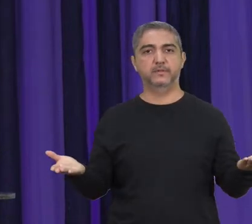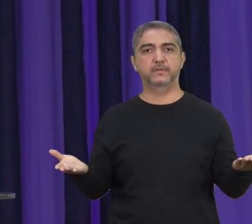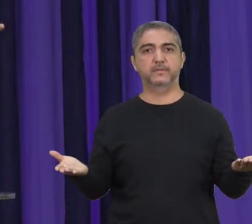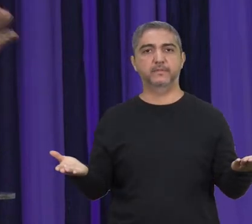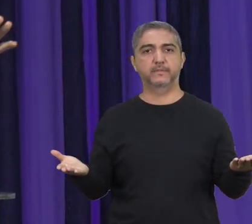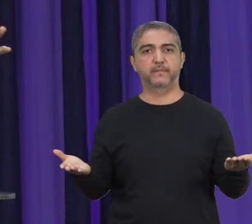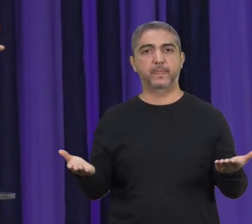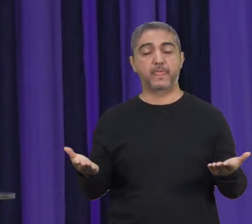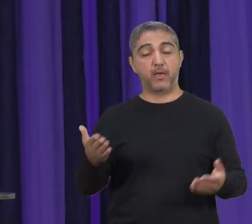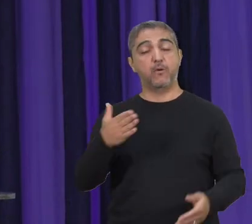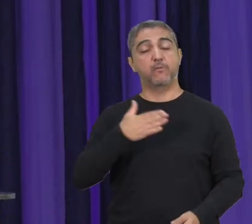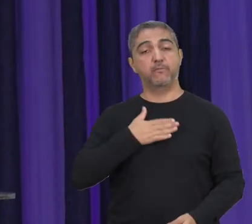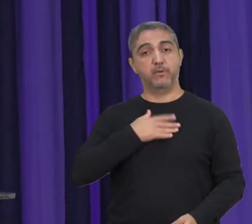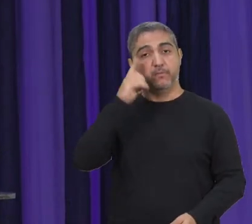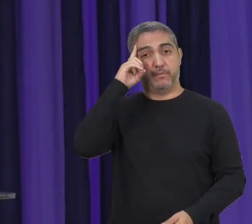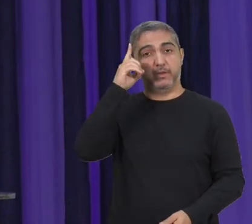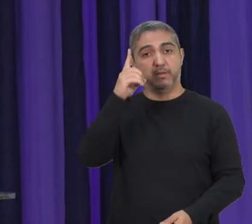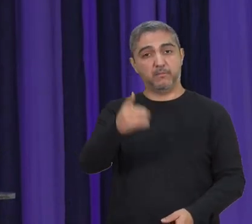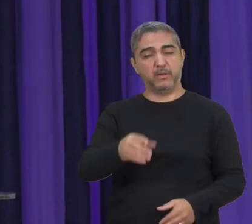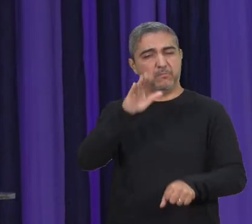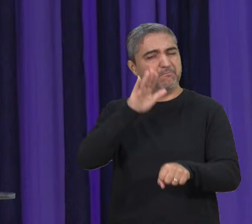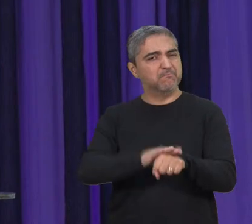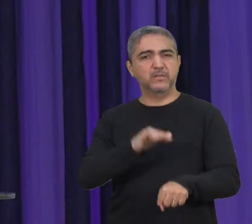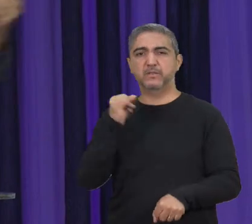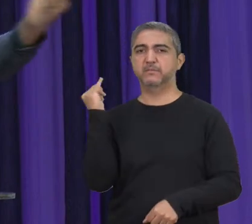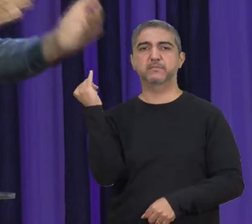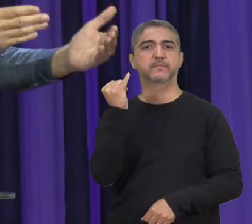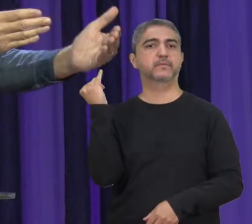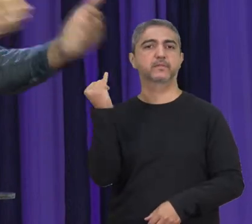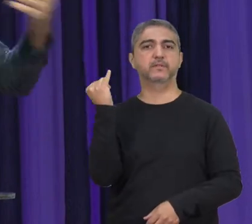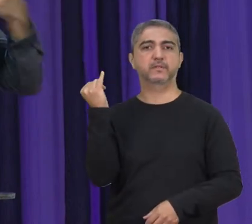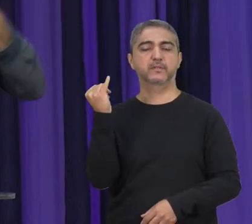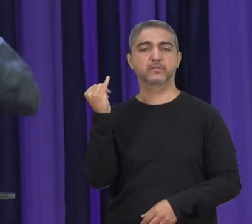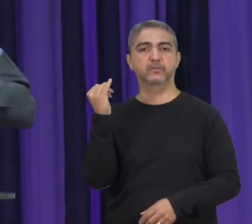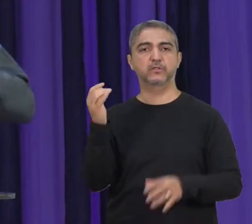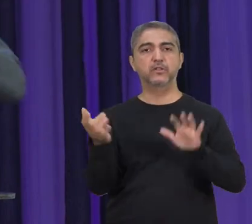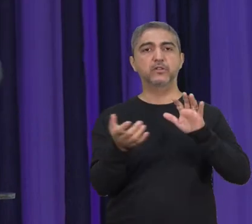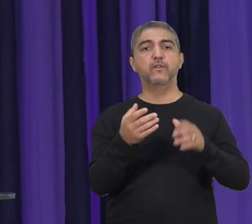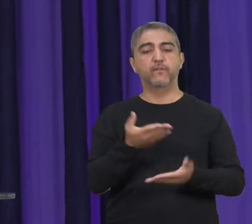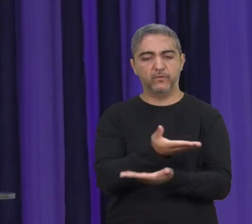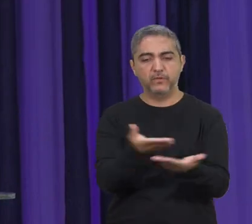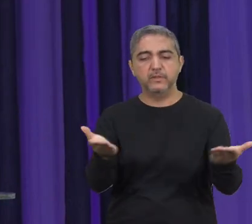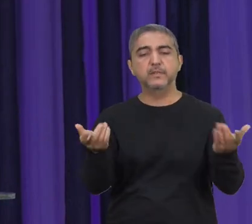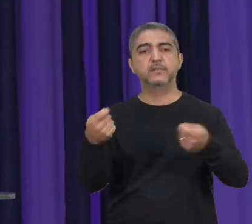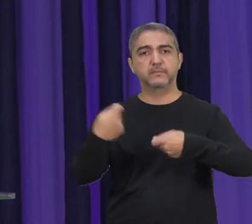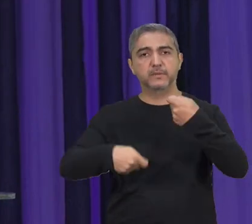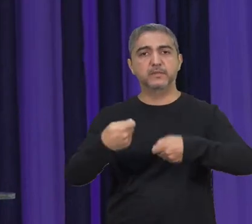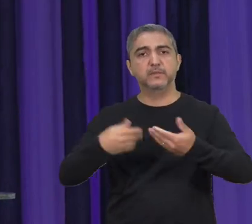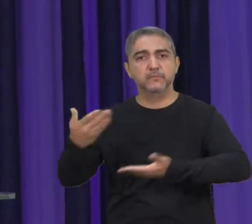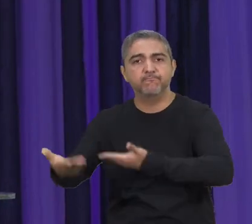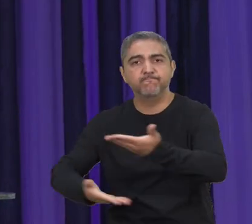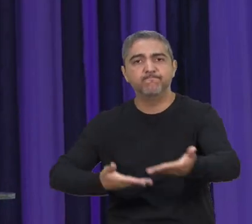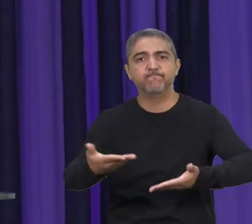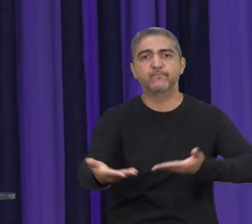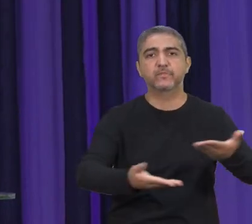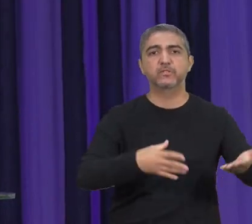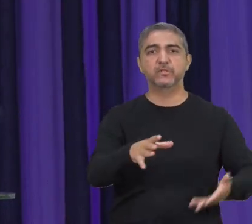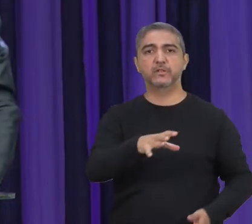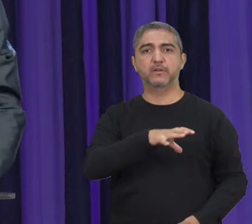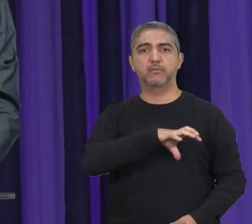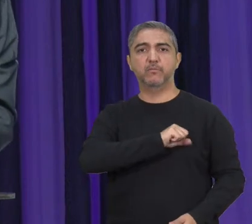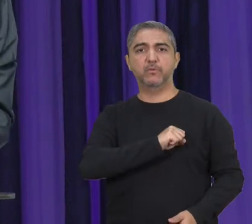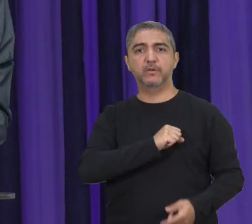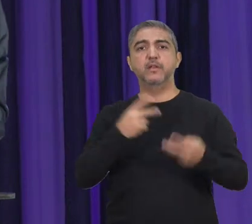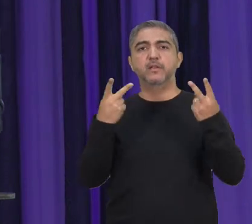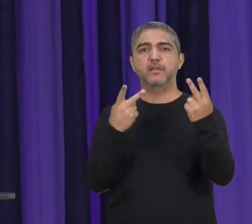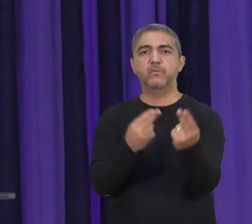Este é o meu mandamento, amem uns aos outros como eu amo vocês, Jesus